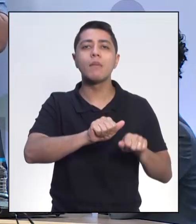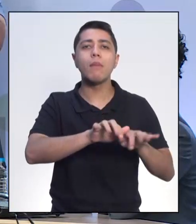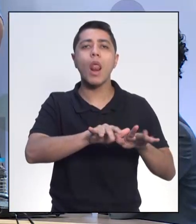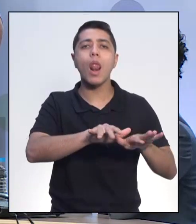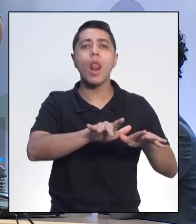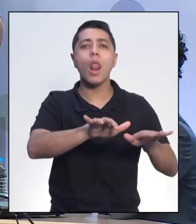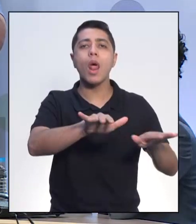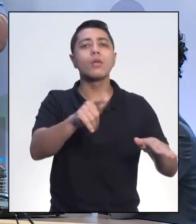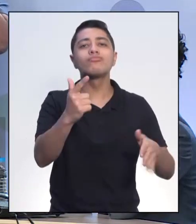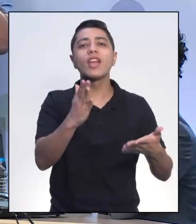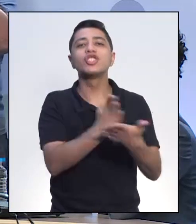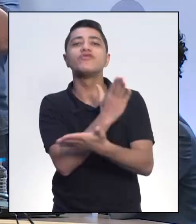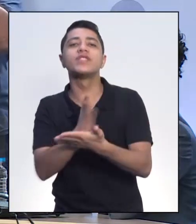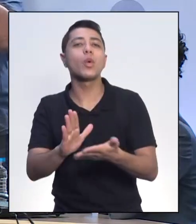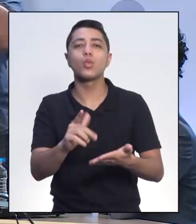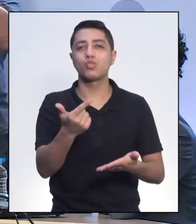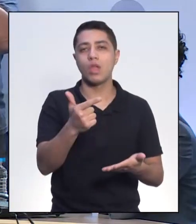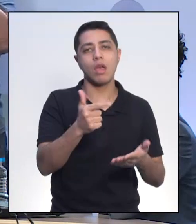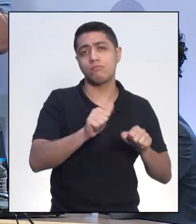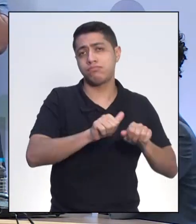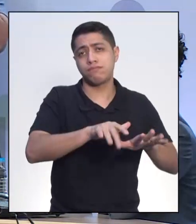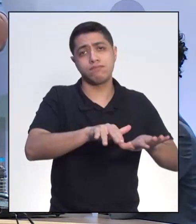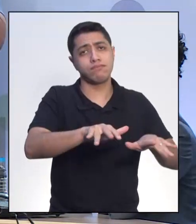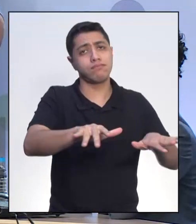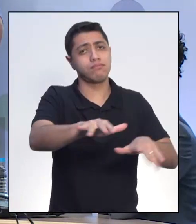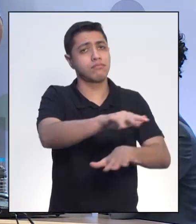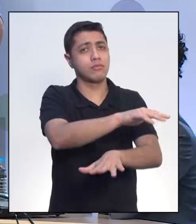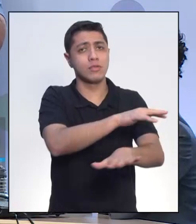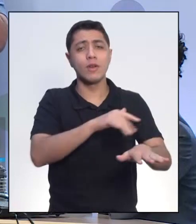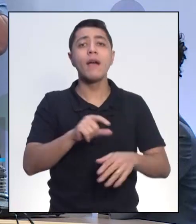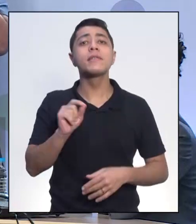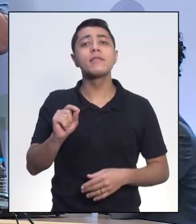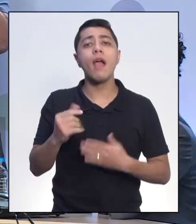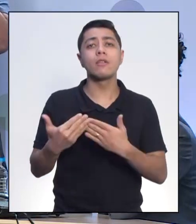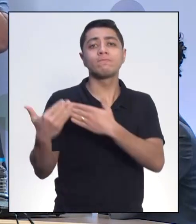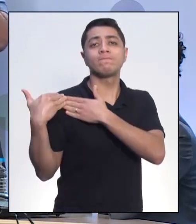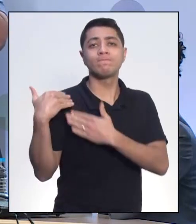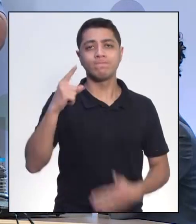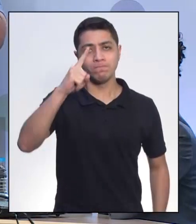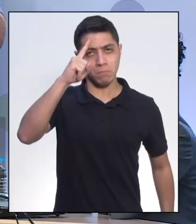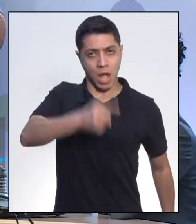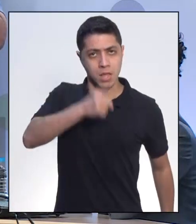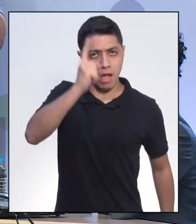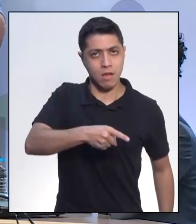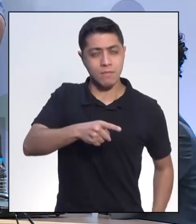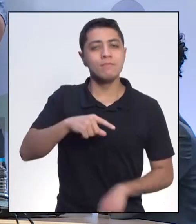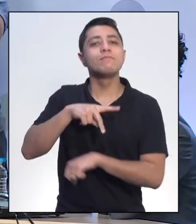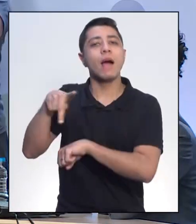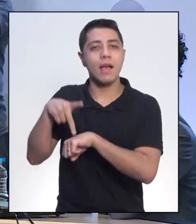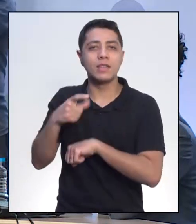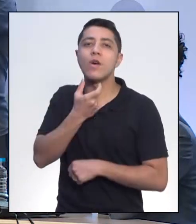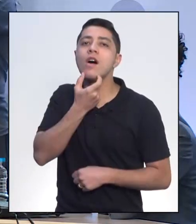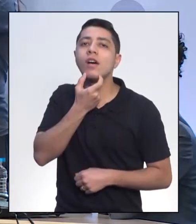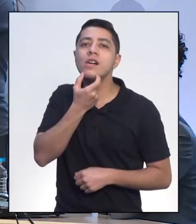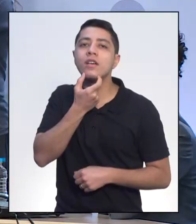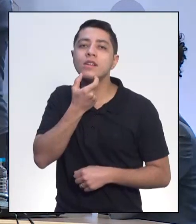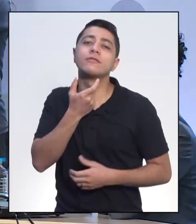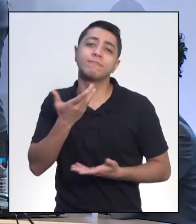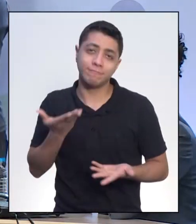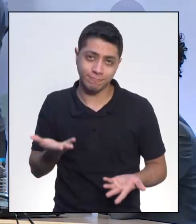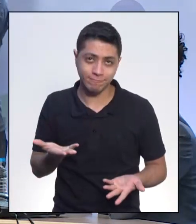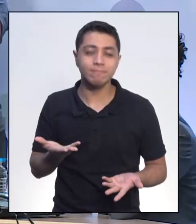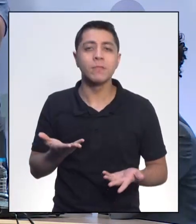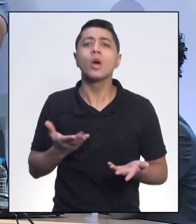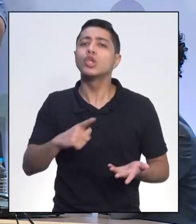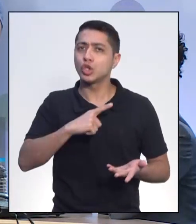Reino Unido. Então, não tinha essa relação, né, de disputa territorial, apesar de já terem certos conflitos naquela região. Então,